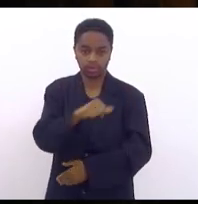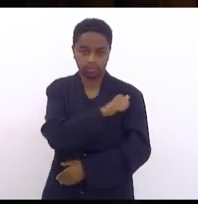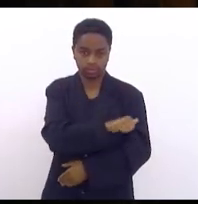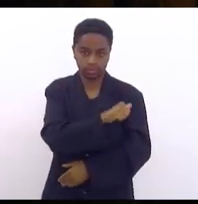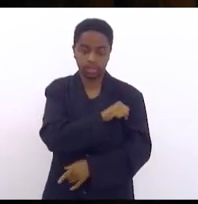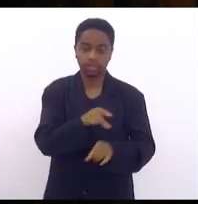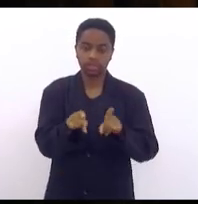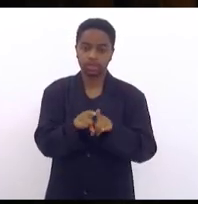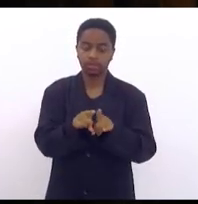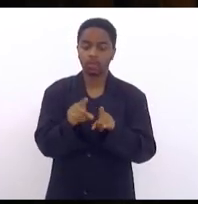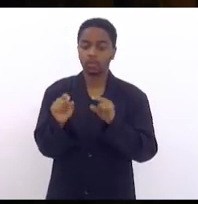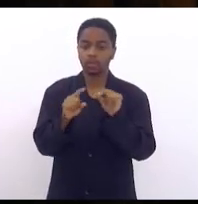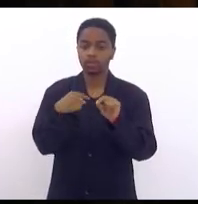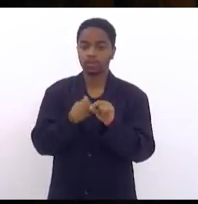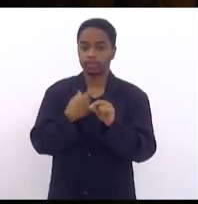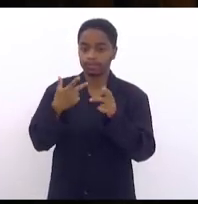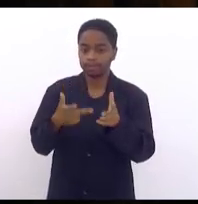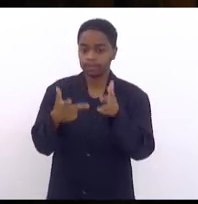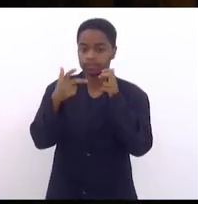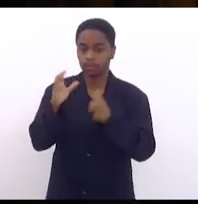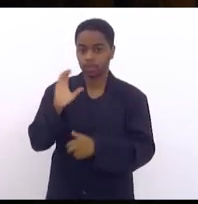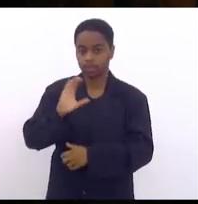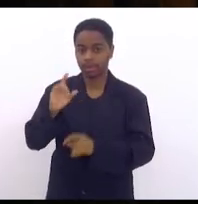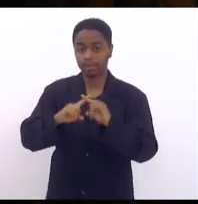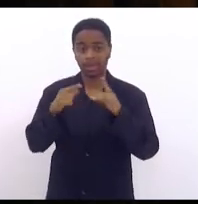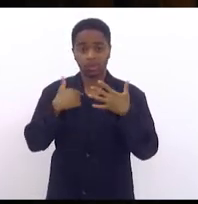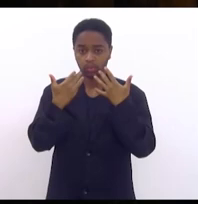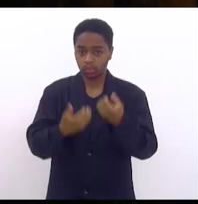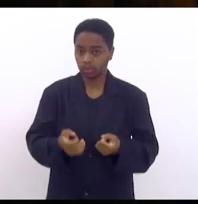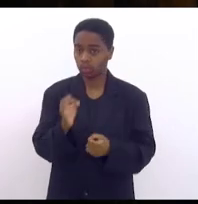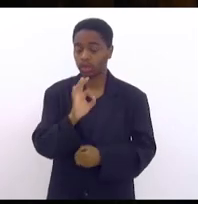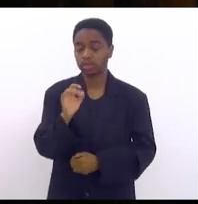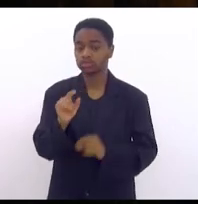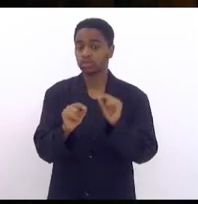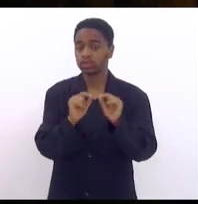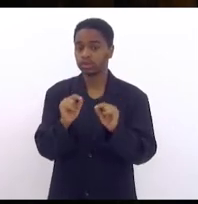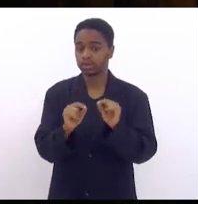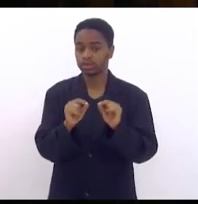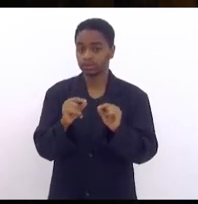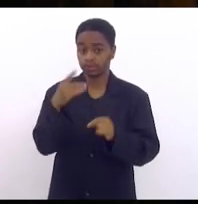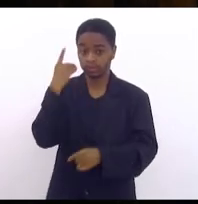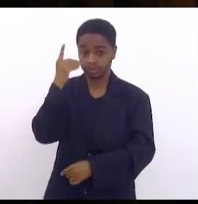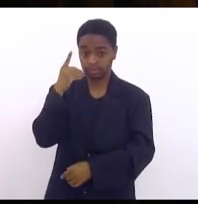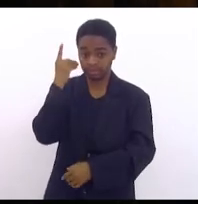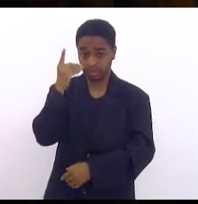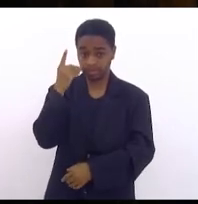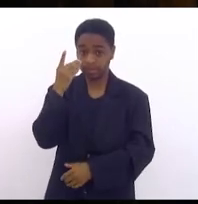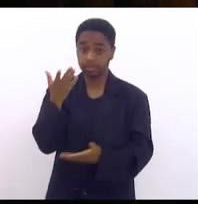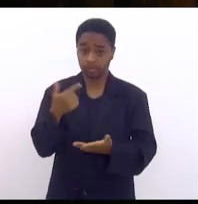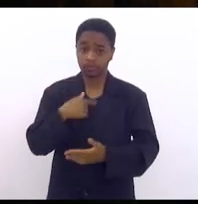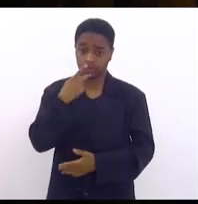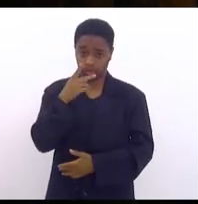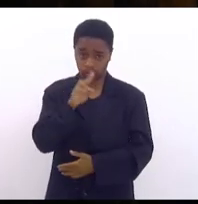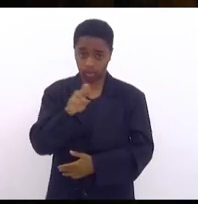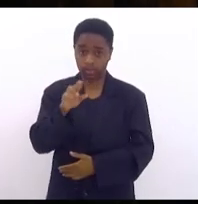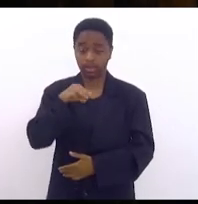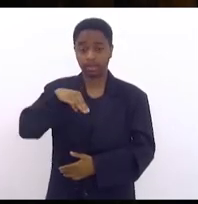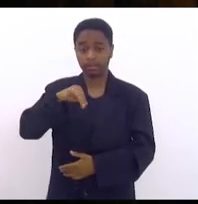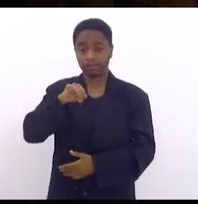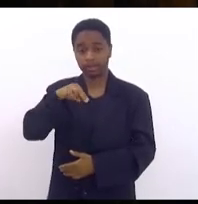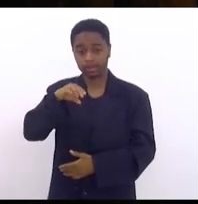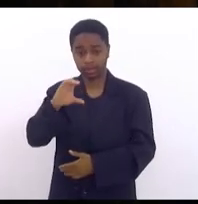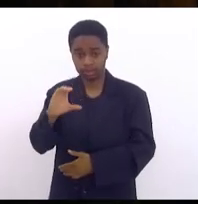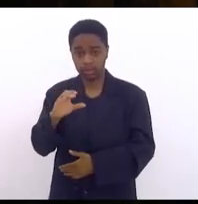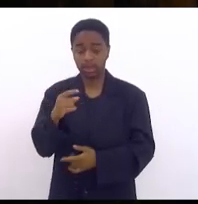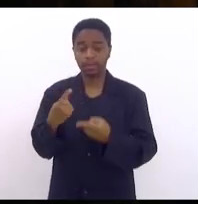cenas que vimos em Copacabana. O que eu não vou admitir, presidente, para concluir, é que um deputado, e aí vou citar nomes, deputado Mink,